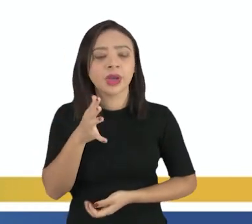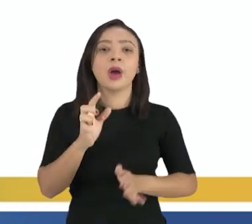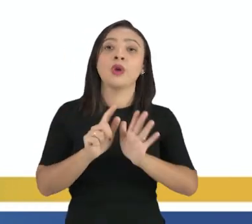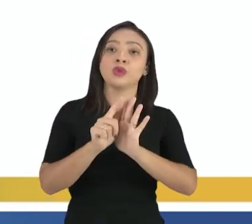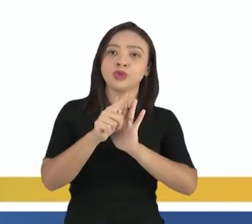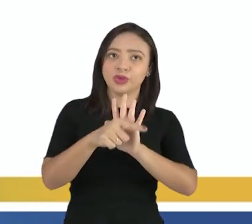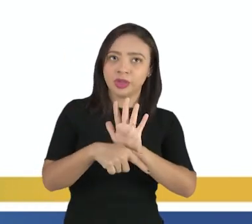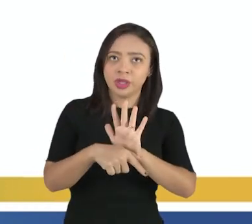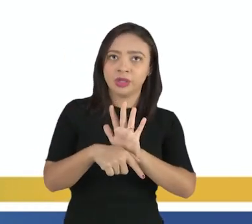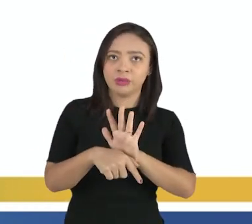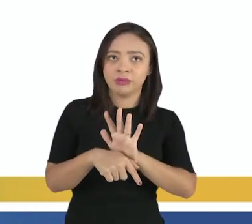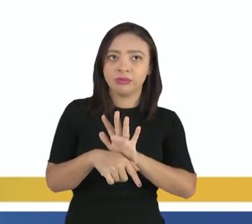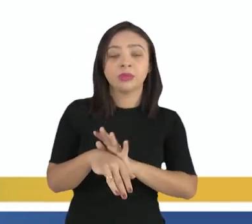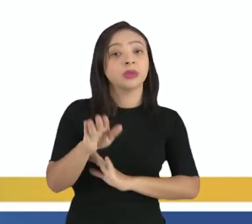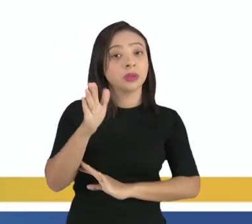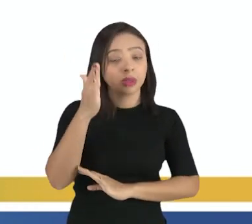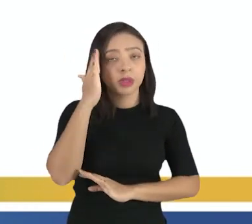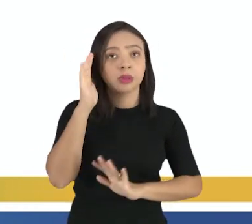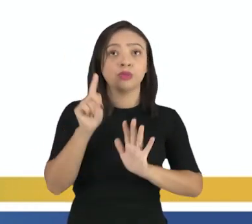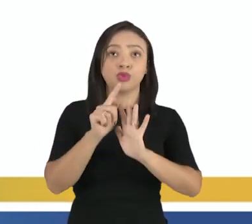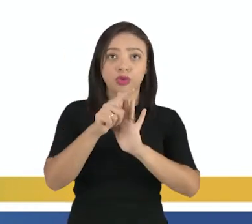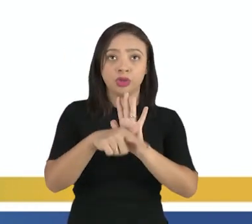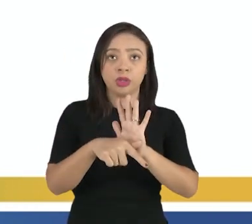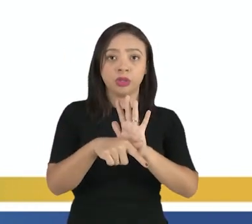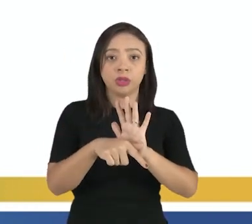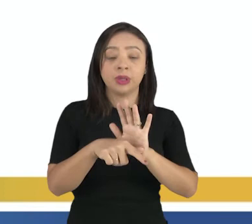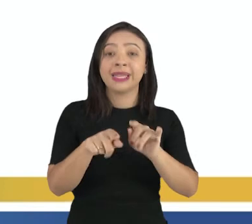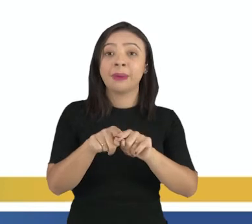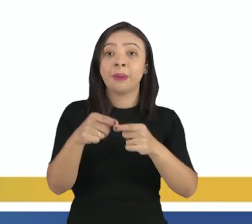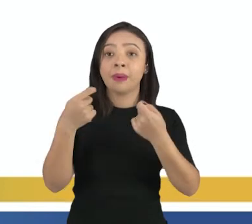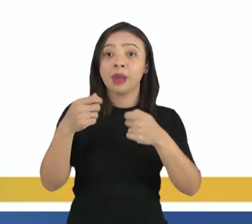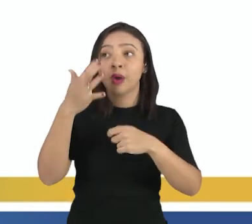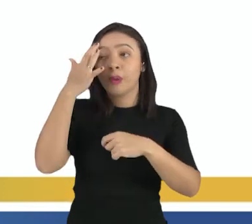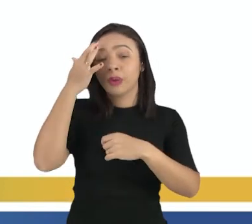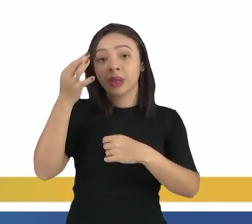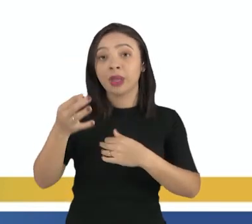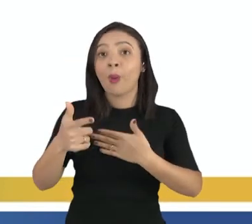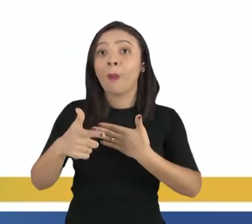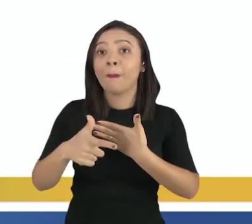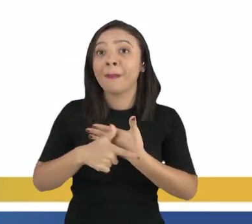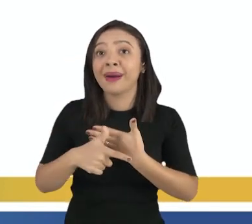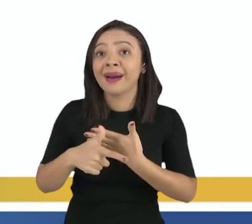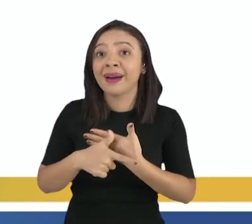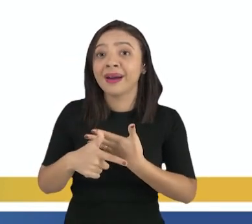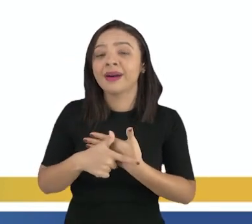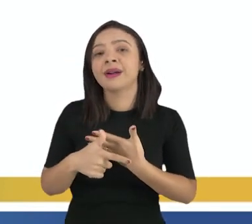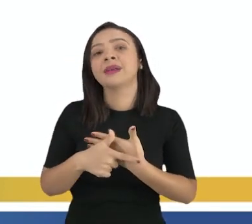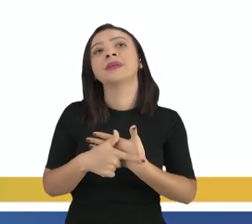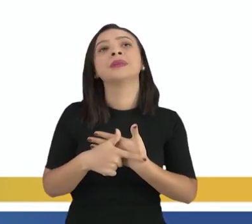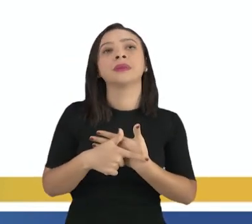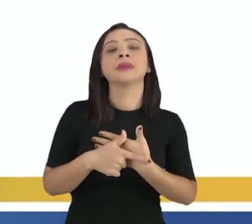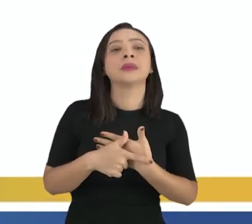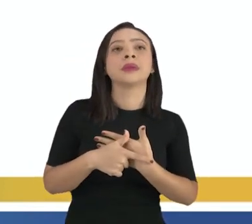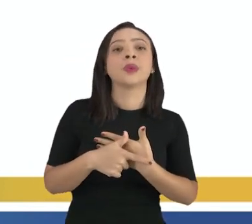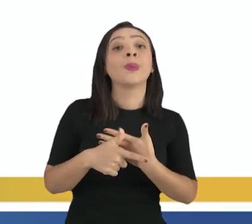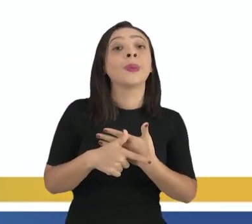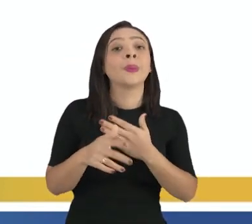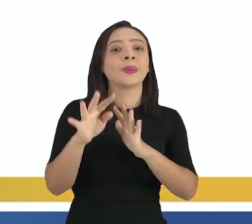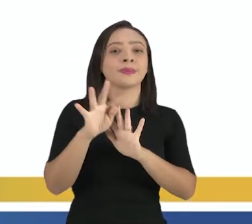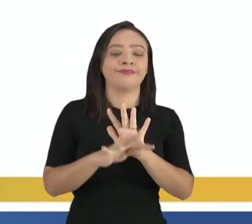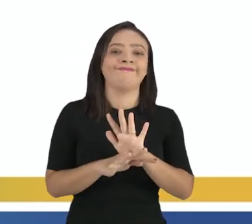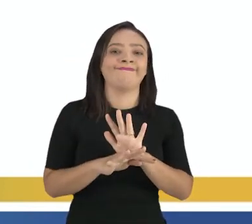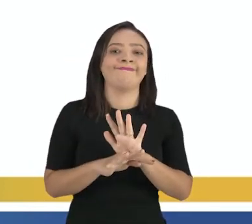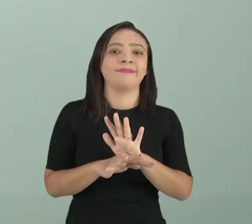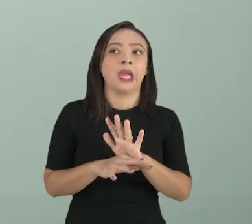precisa ir nessa questão sabe o gênero textual e saber a função entender qual é a função daquele texto